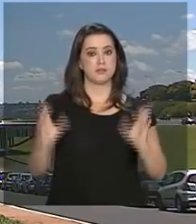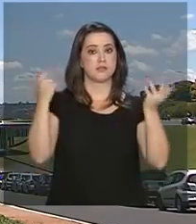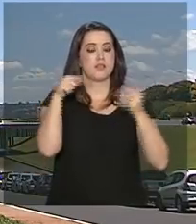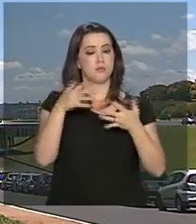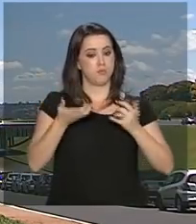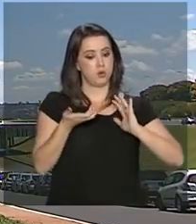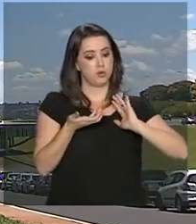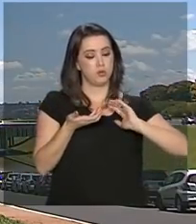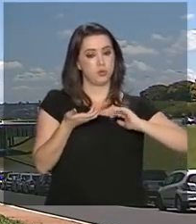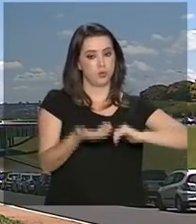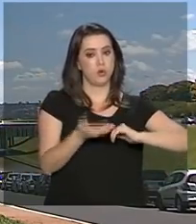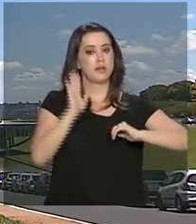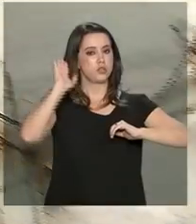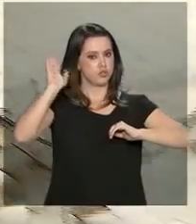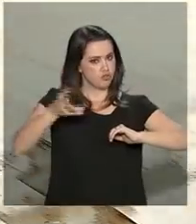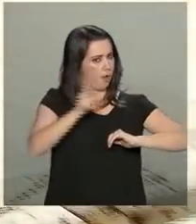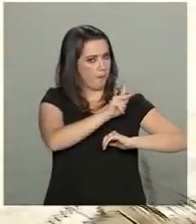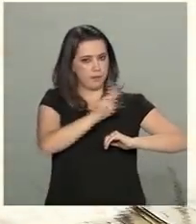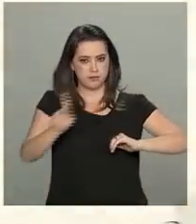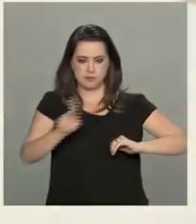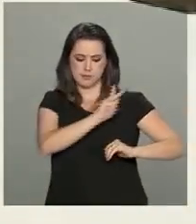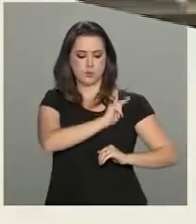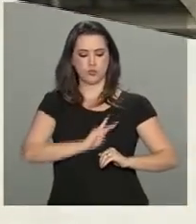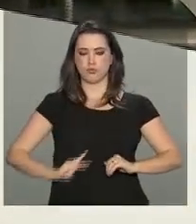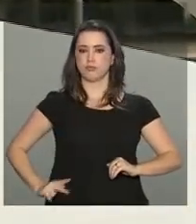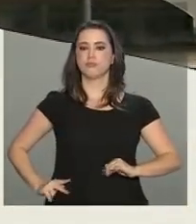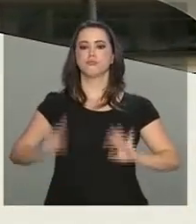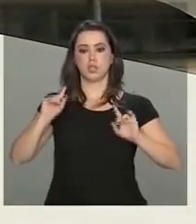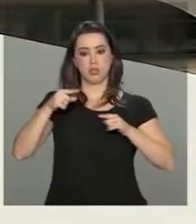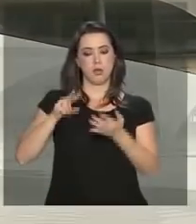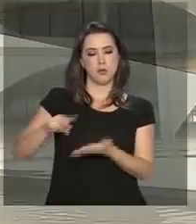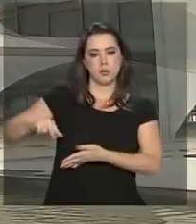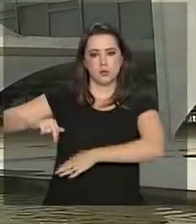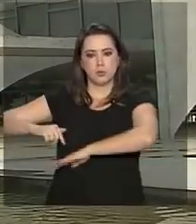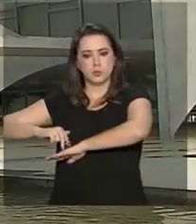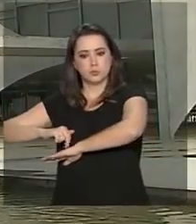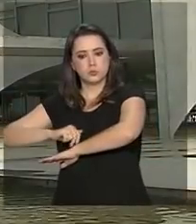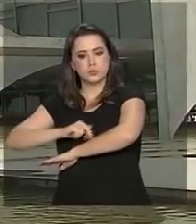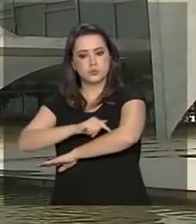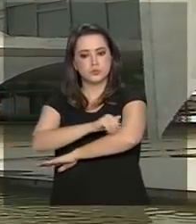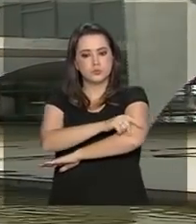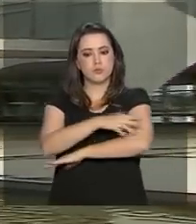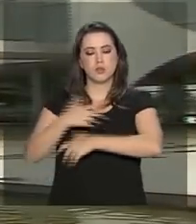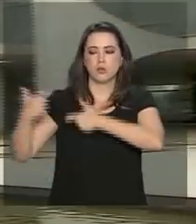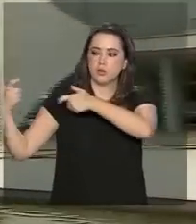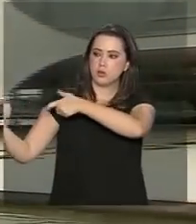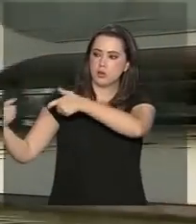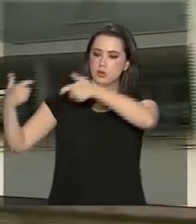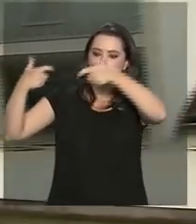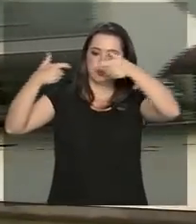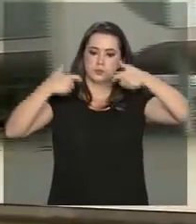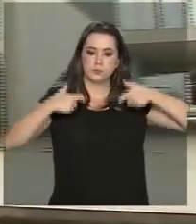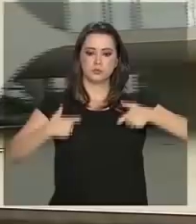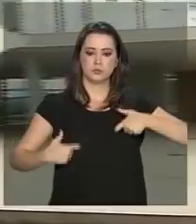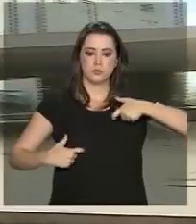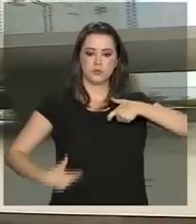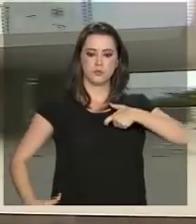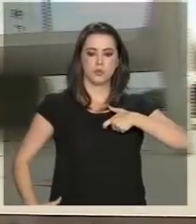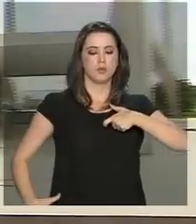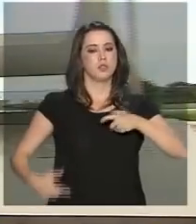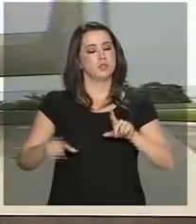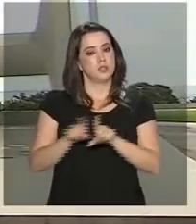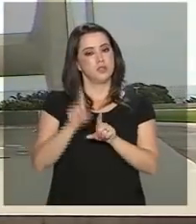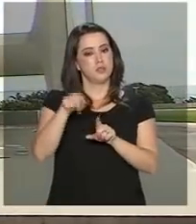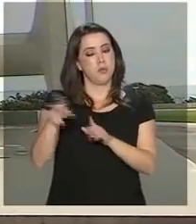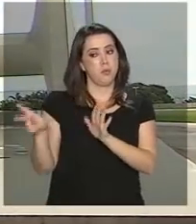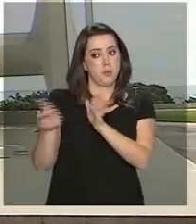Congresso e já presidente, Bolsonaro subirá a rampa do Palácio do Planalto para receber a faixa presidencial das mãos de Michel